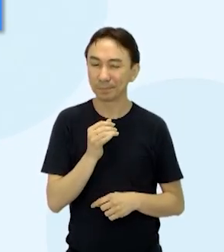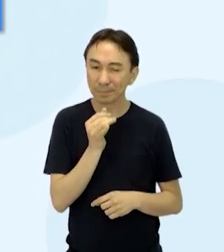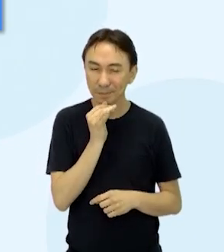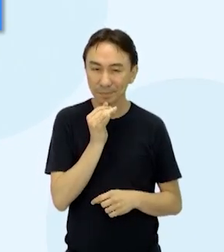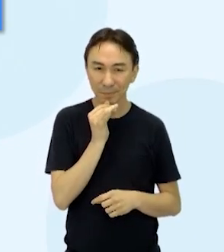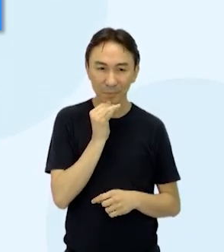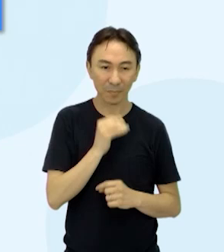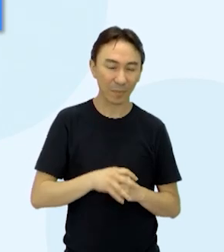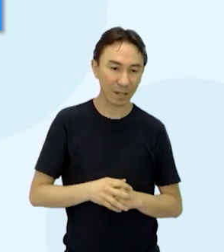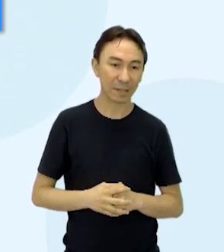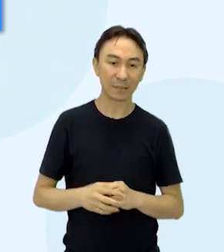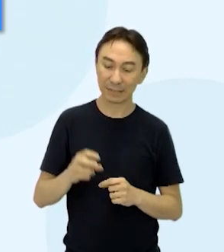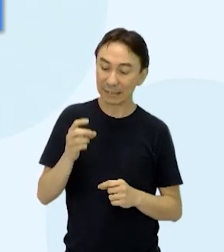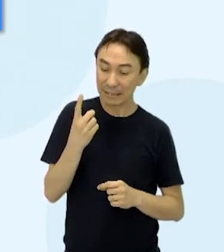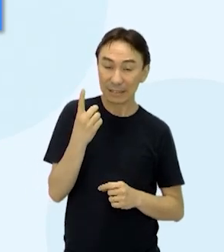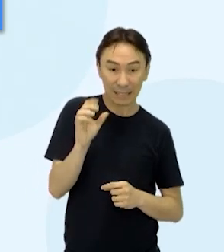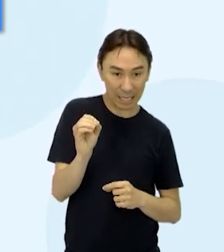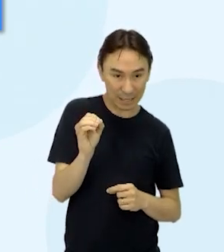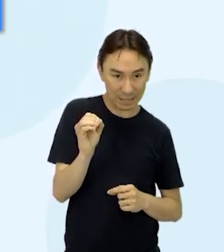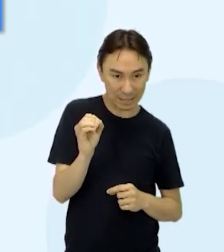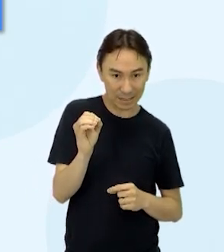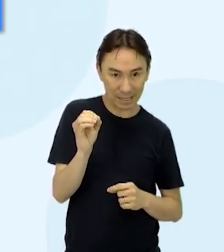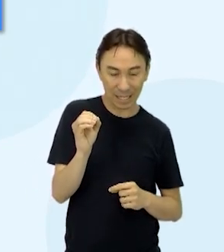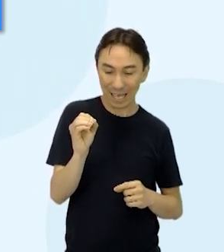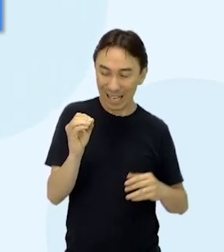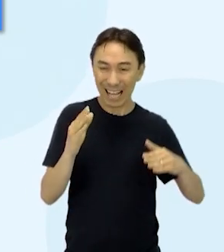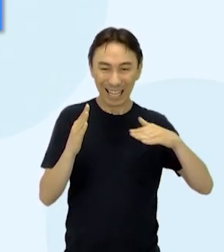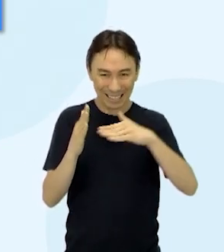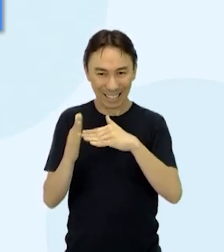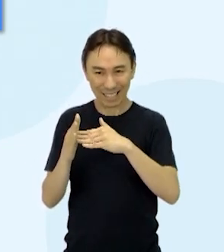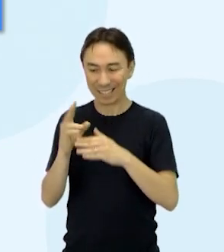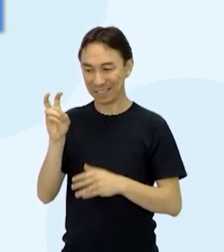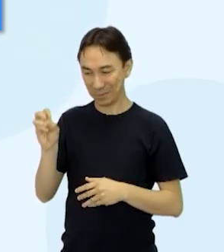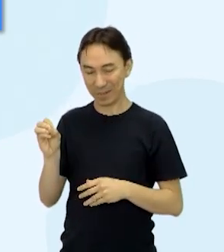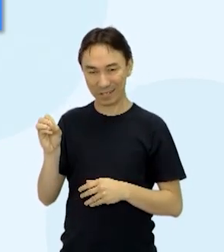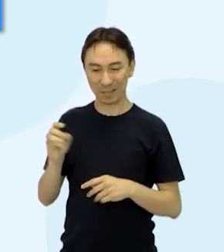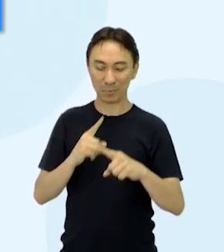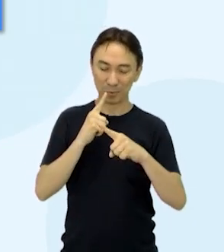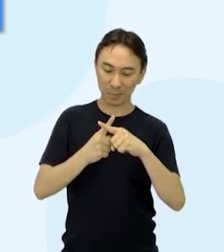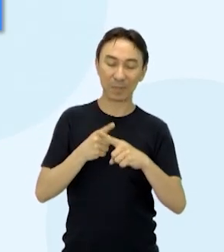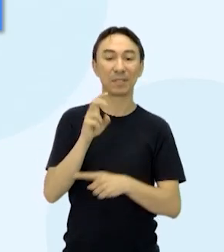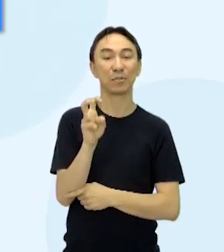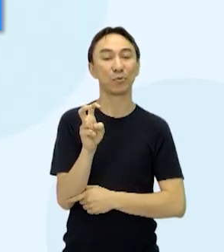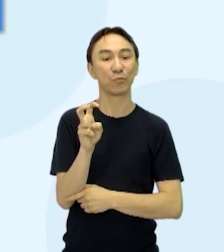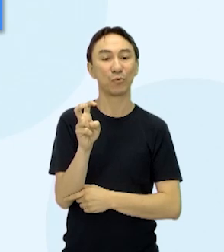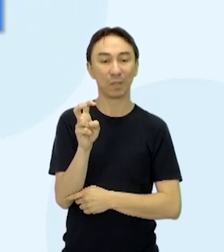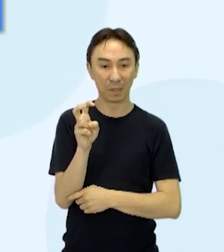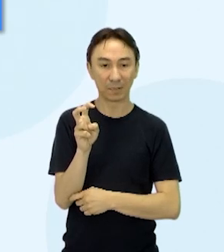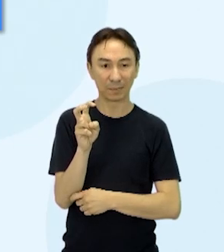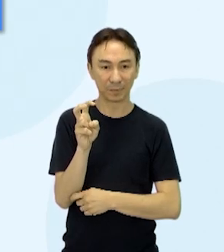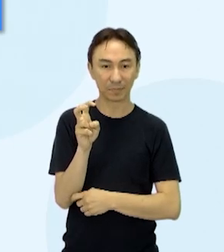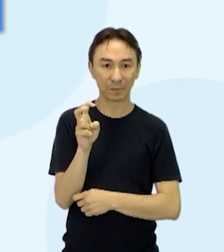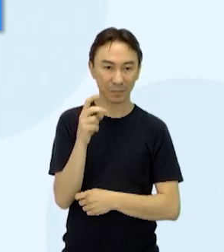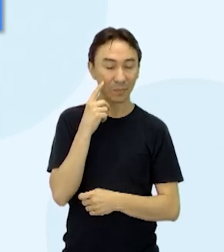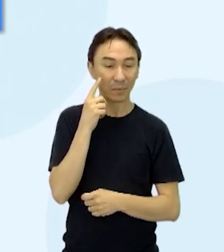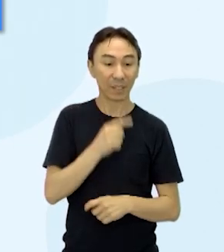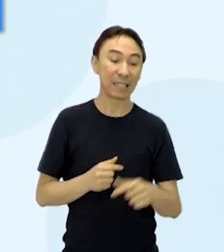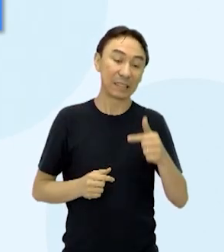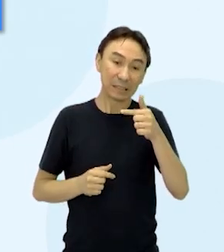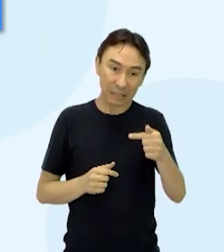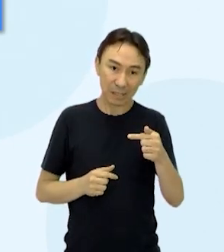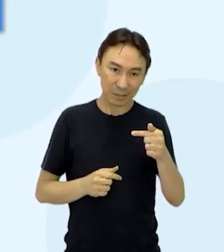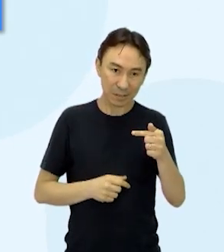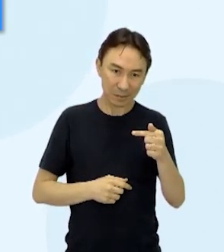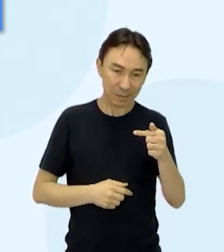10 para o 50, eu multipliquei por 5, não foi? Sim, senhor. Isso. Então, do 7 para o